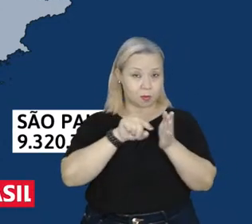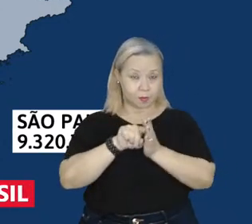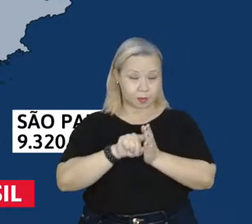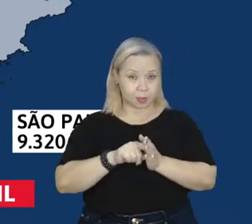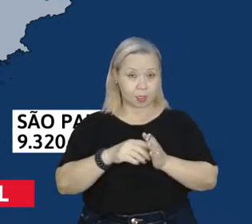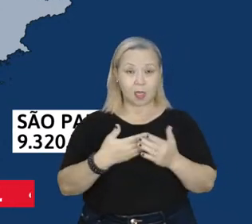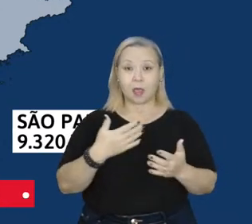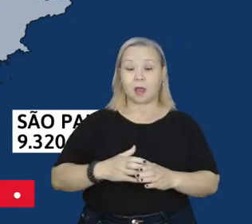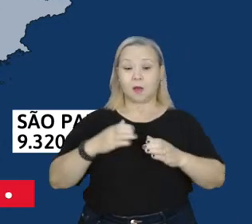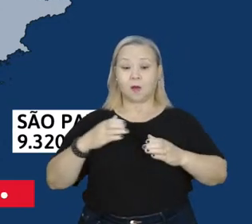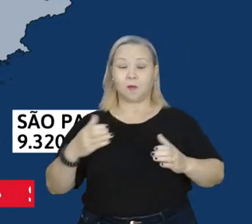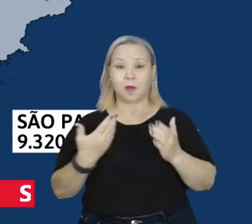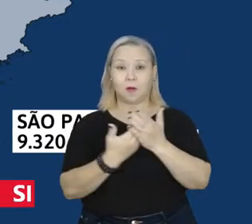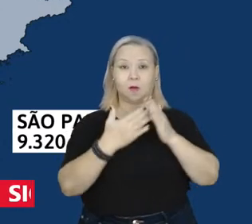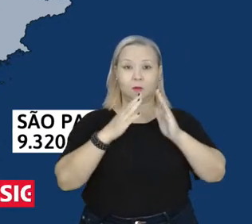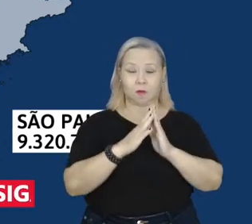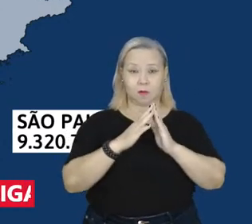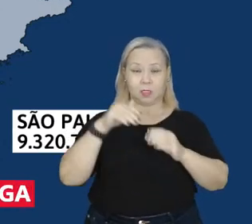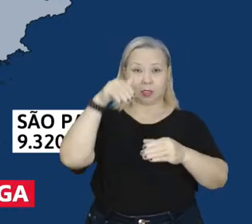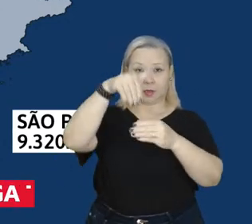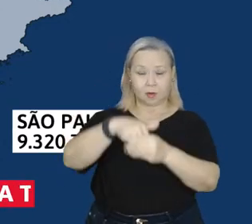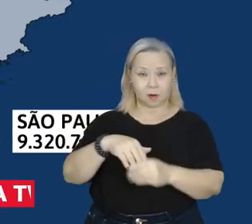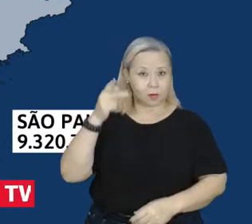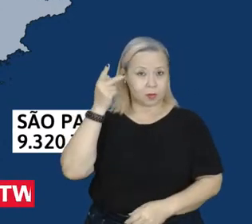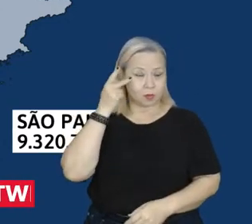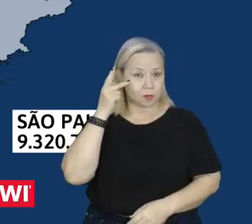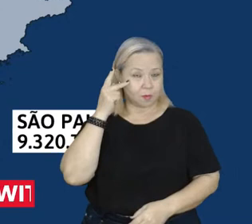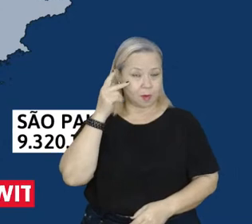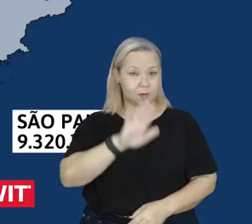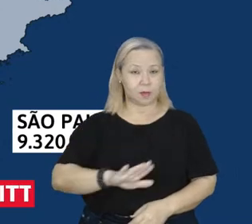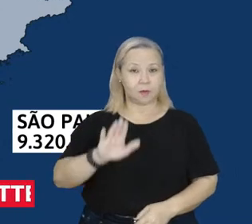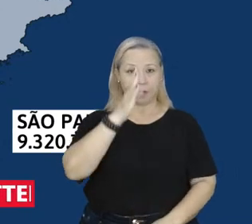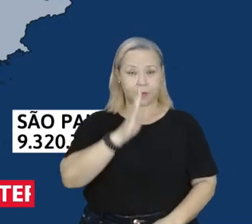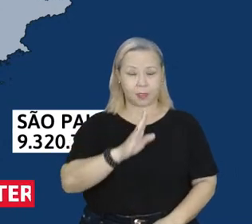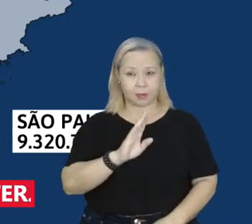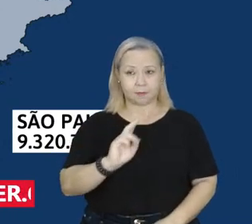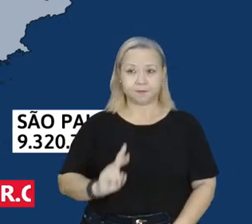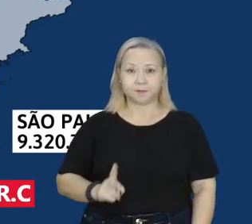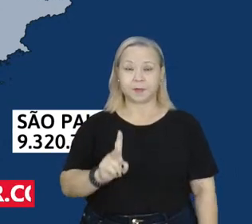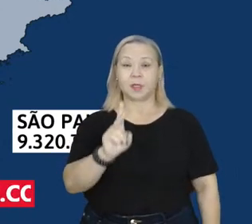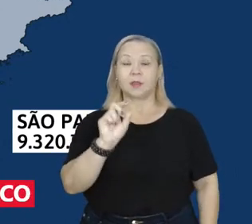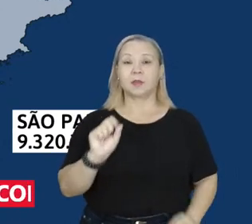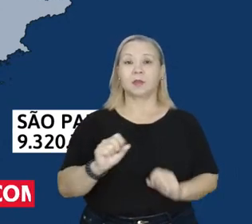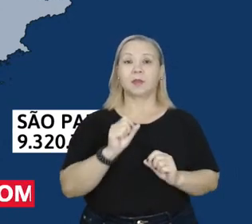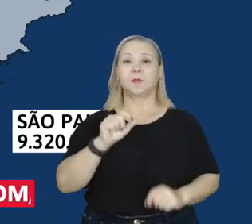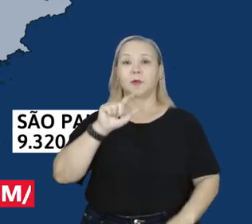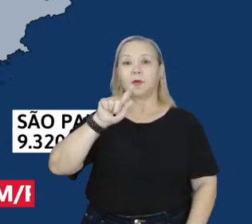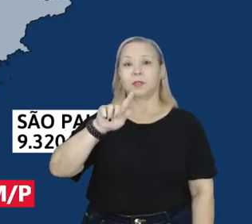colégio eleitoral de São Paulo e do Brasil. Na sequência, Guarulhos, com